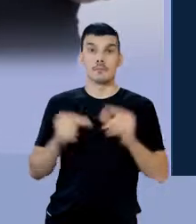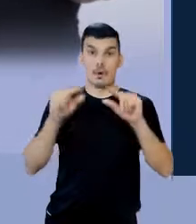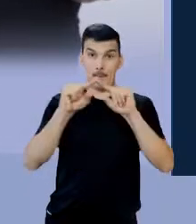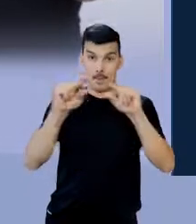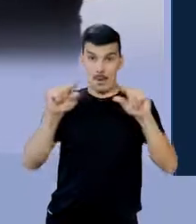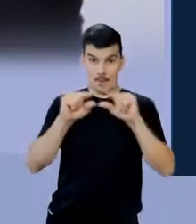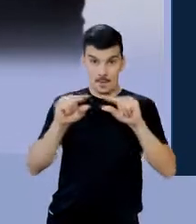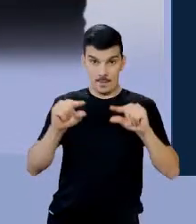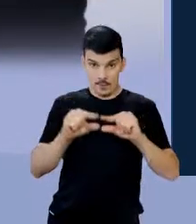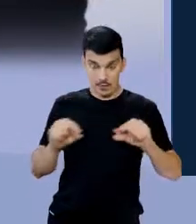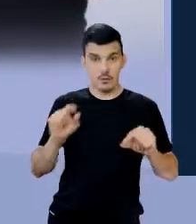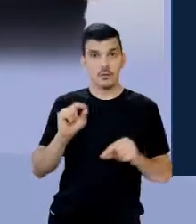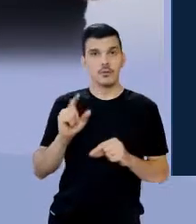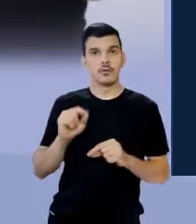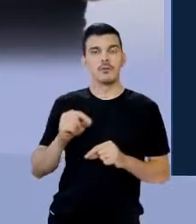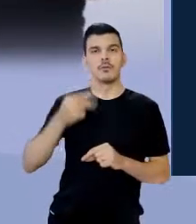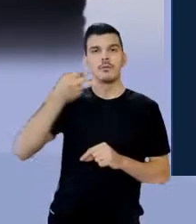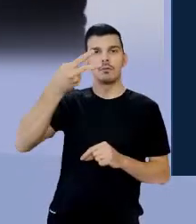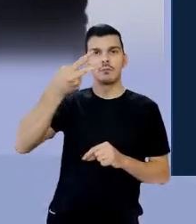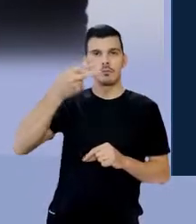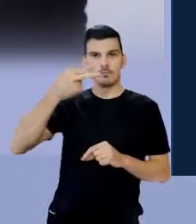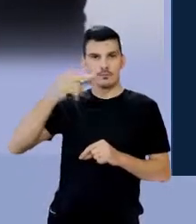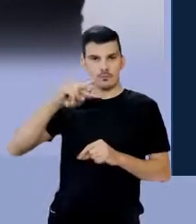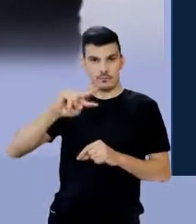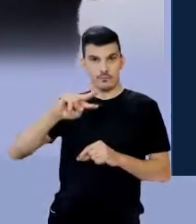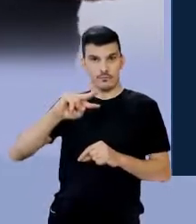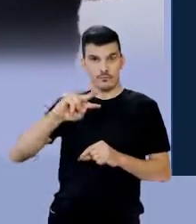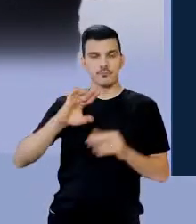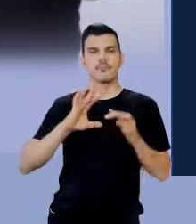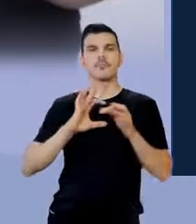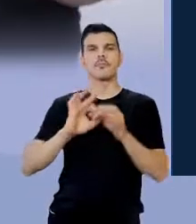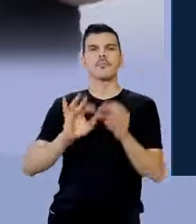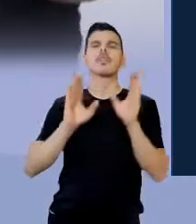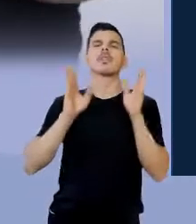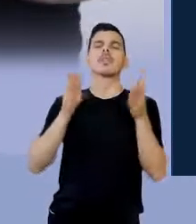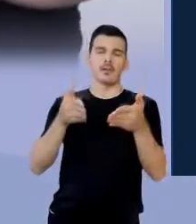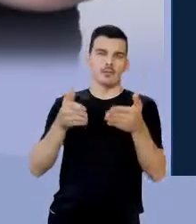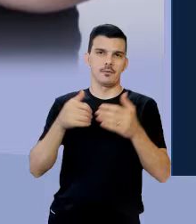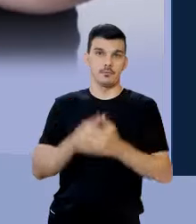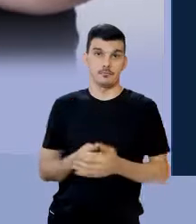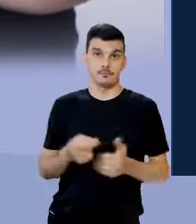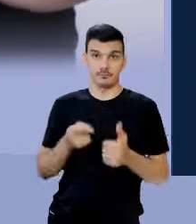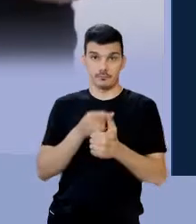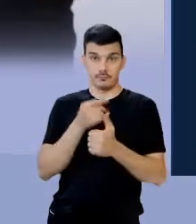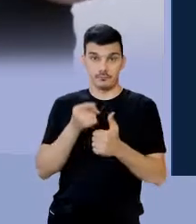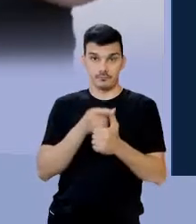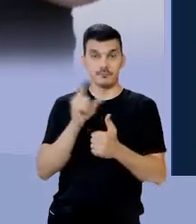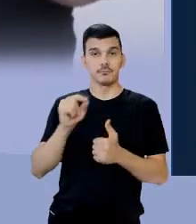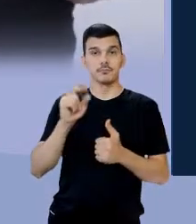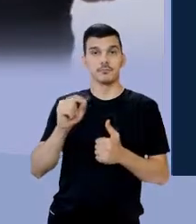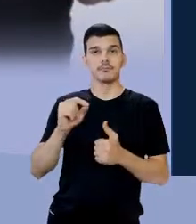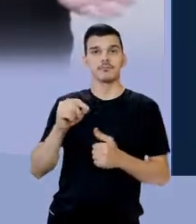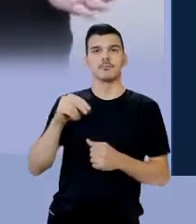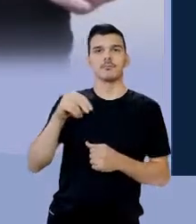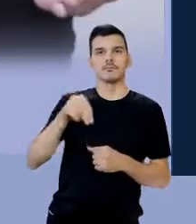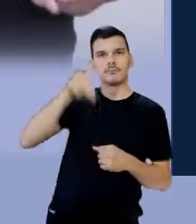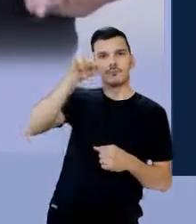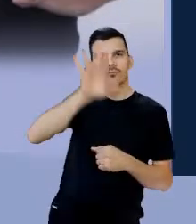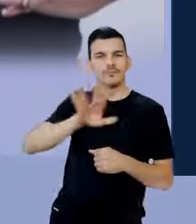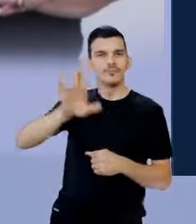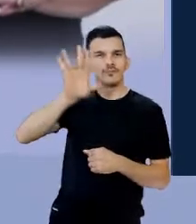a prosa regionalista em dois grandes ciclos temáticos. O primeiro, o